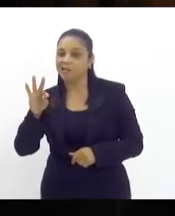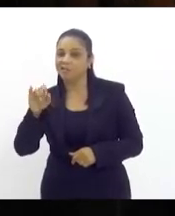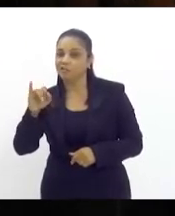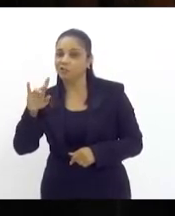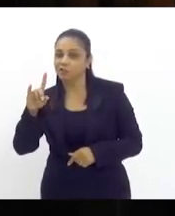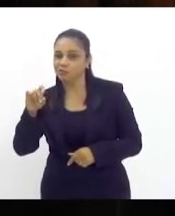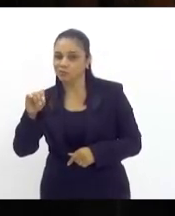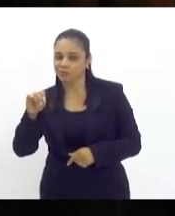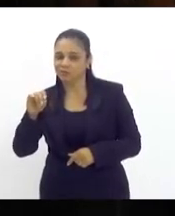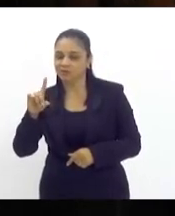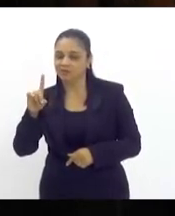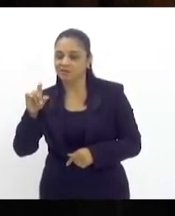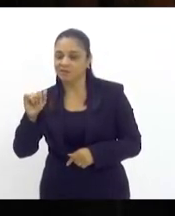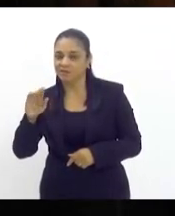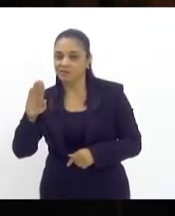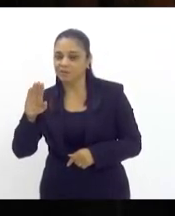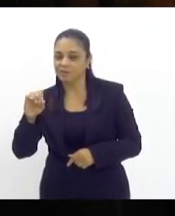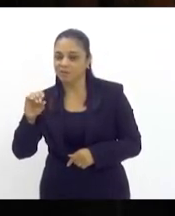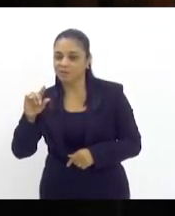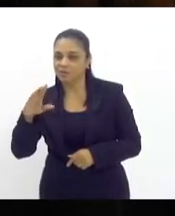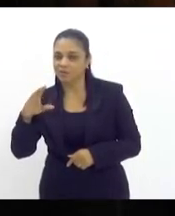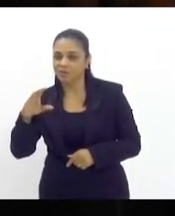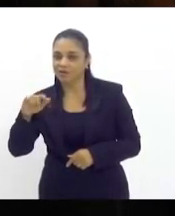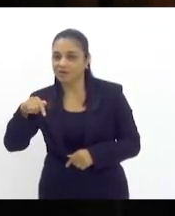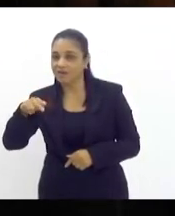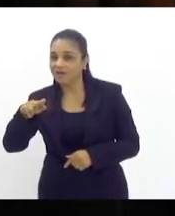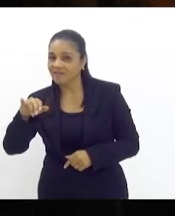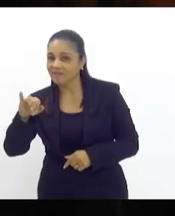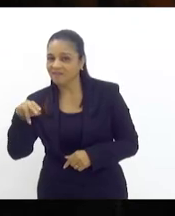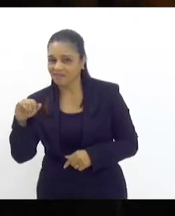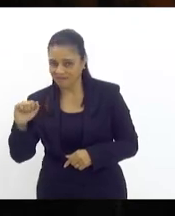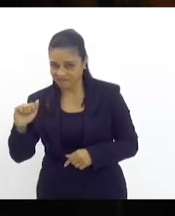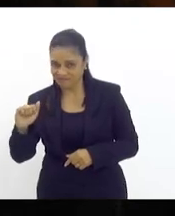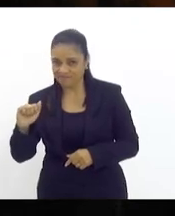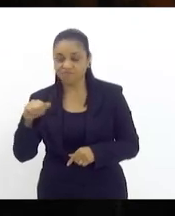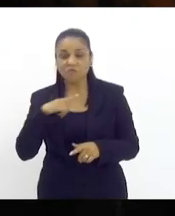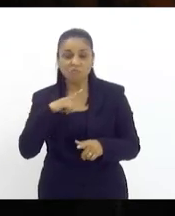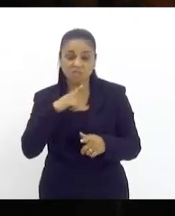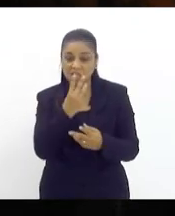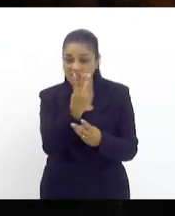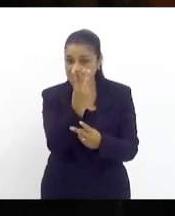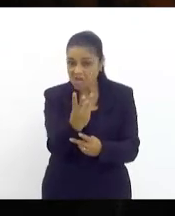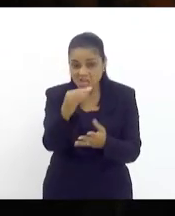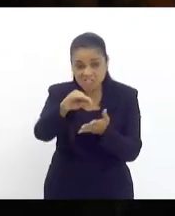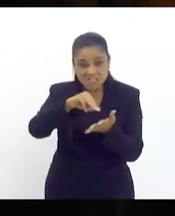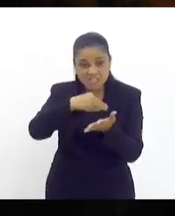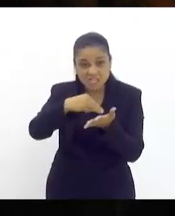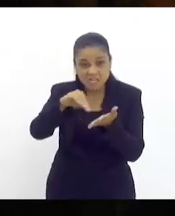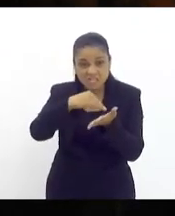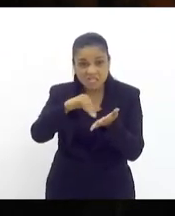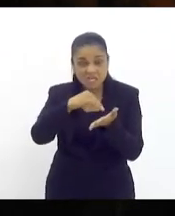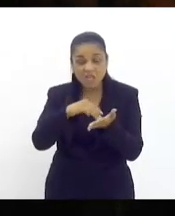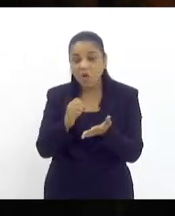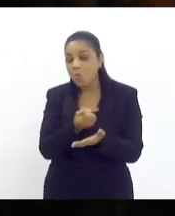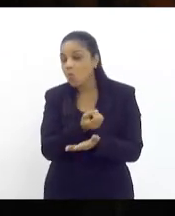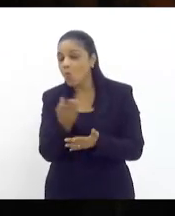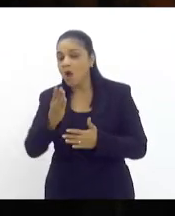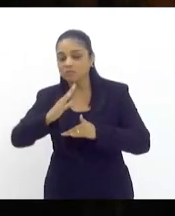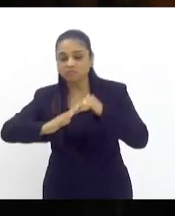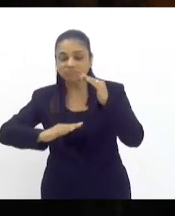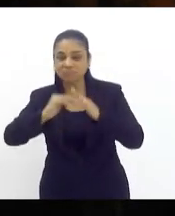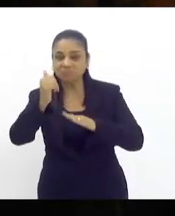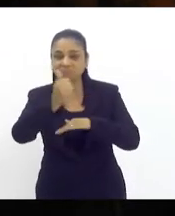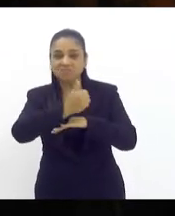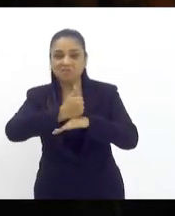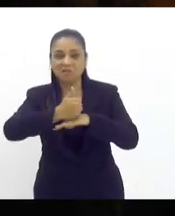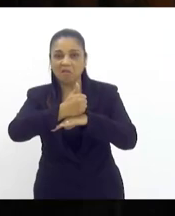como é que vai votar contra o prefeito quando tem três secretarias quantos cargos esse vereador que